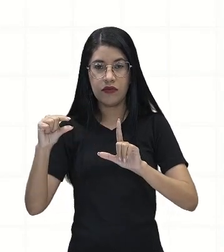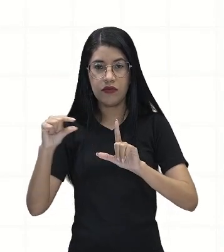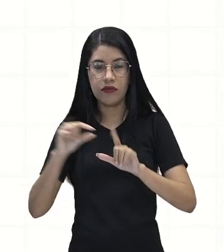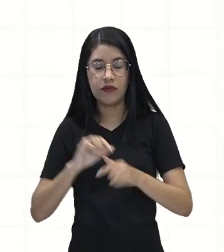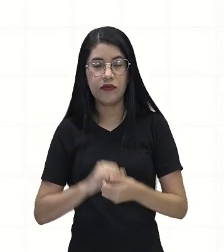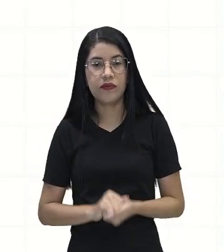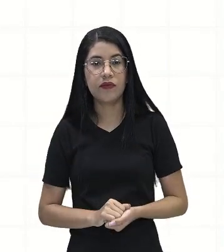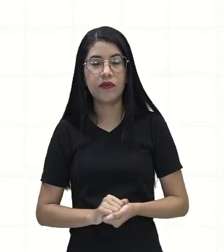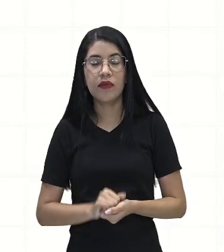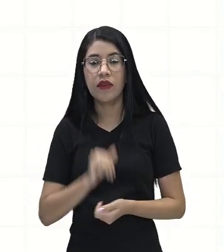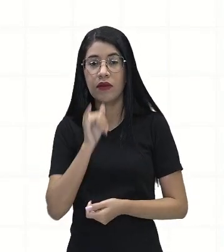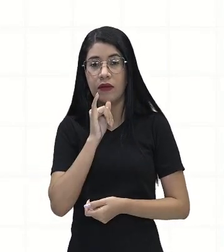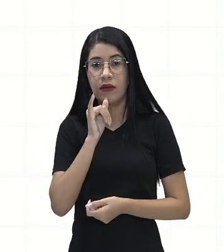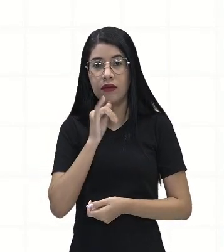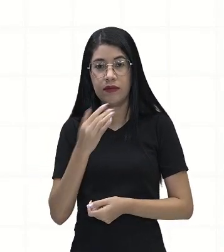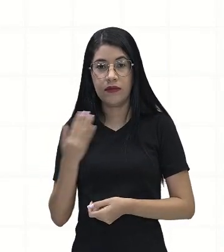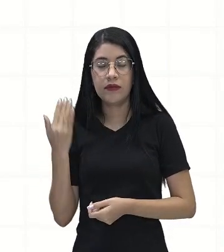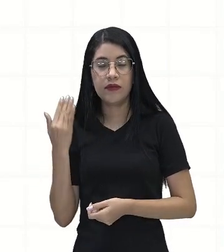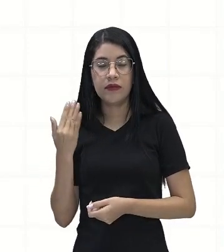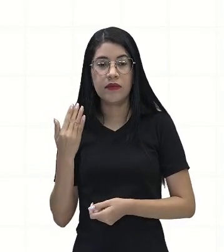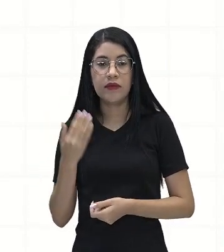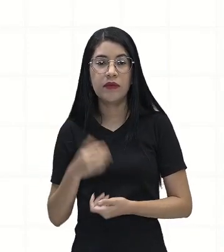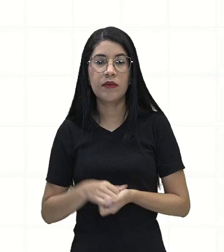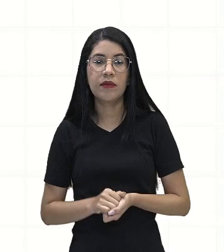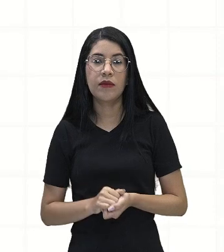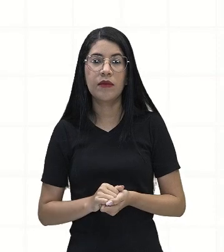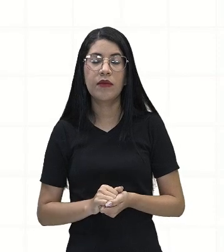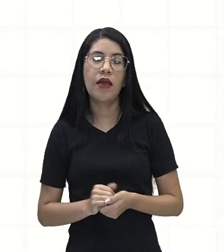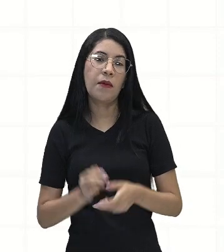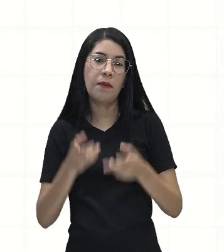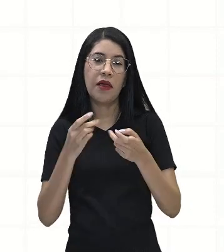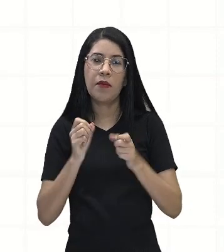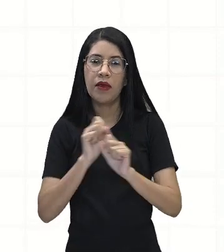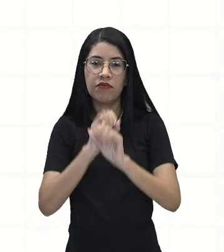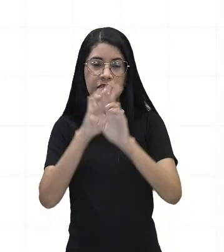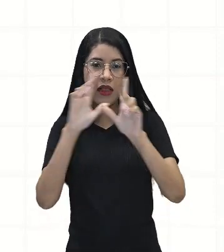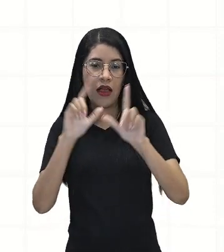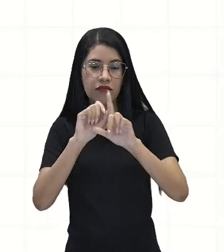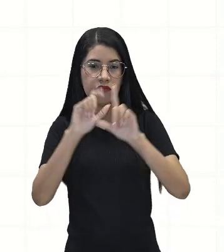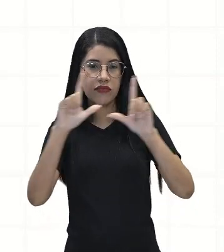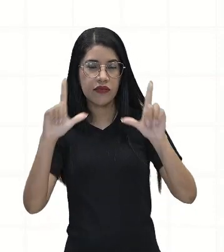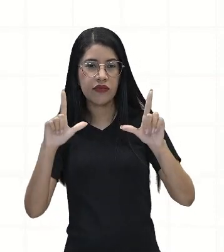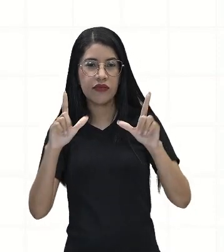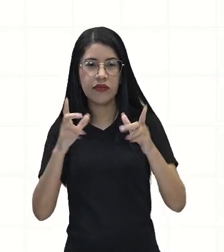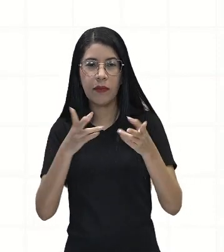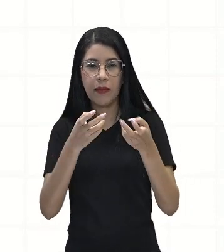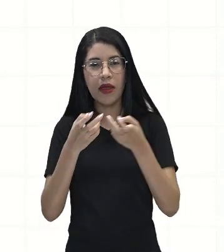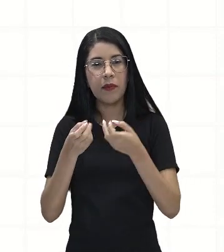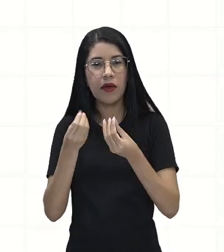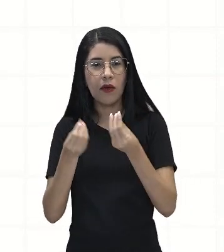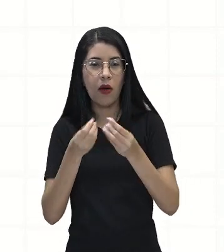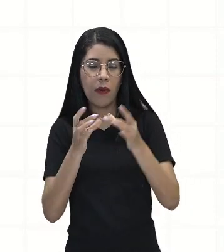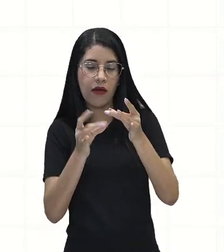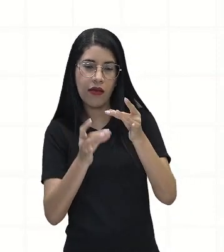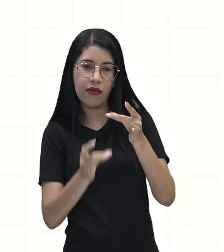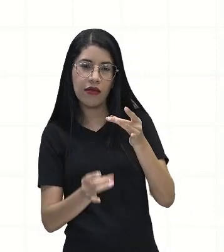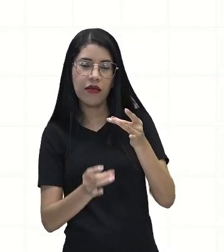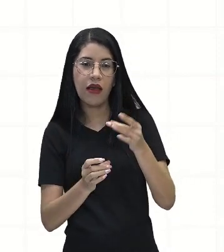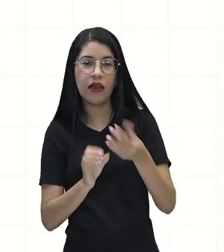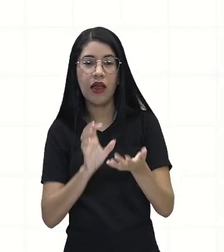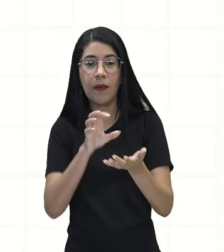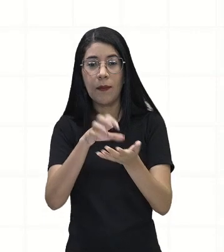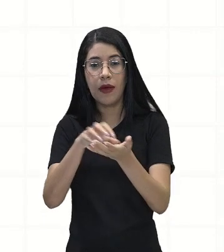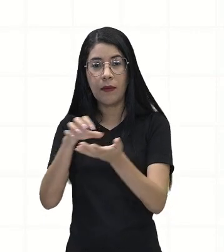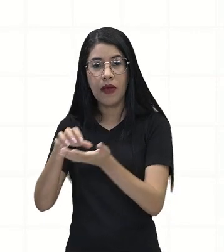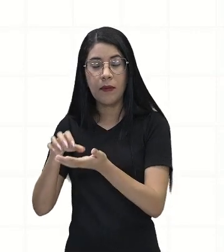nós temos novamente o gráfico, né, numa tela mais cheia aqui, mostrando o gráfico do número de estabelecimentos, que nós